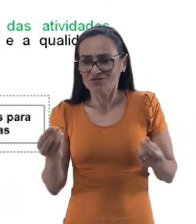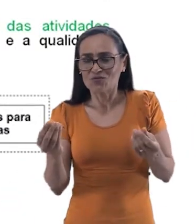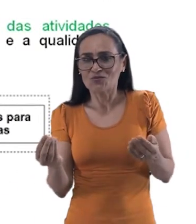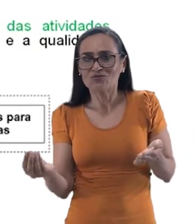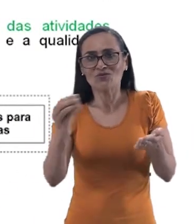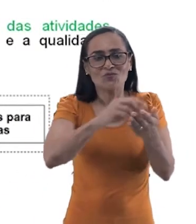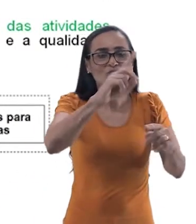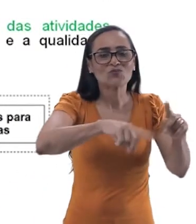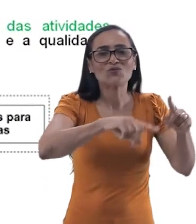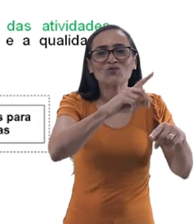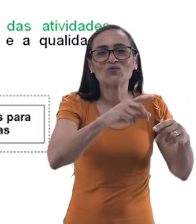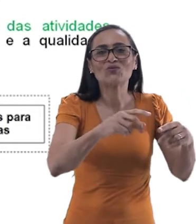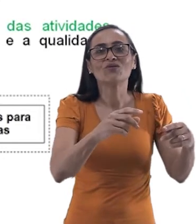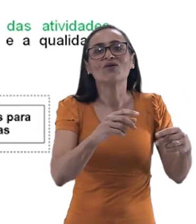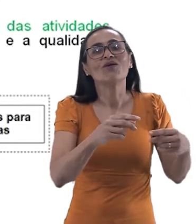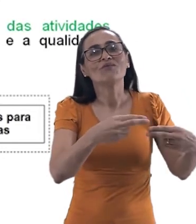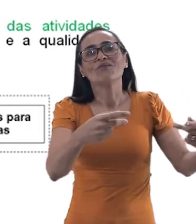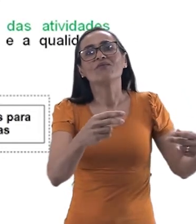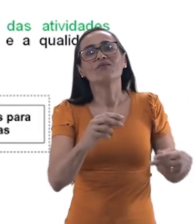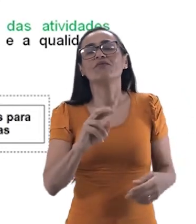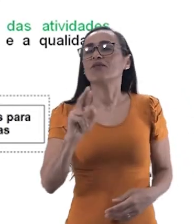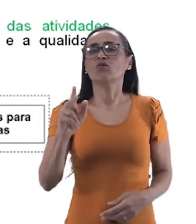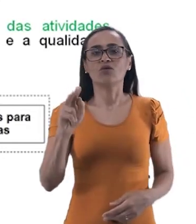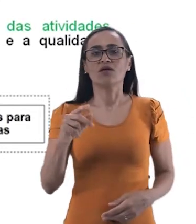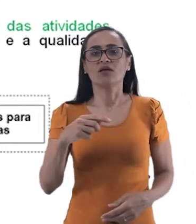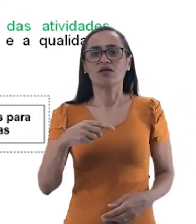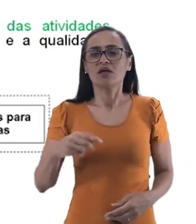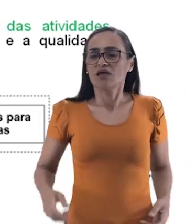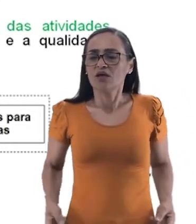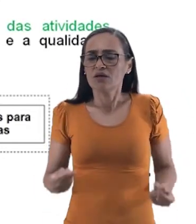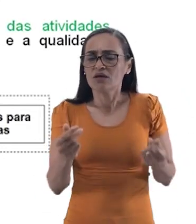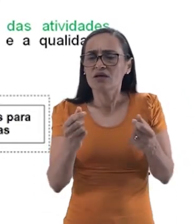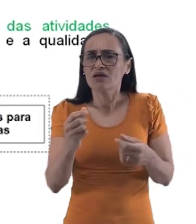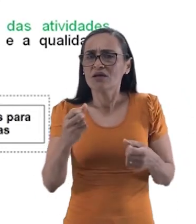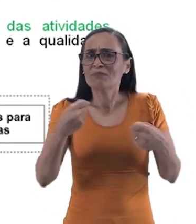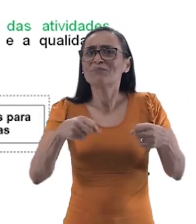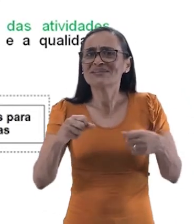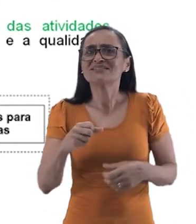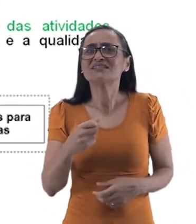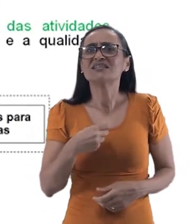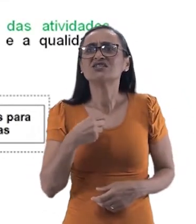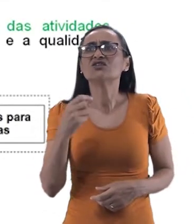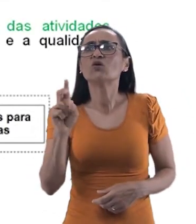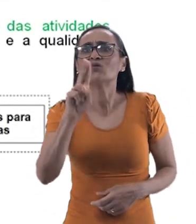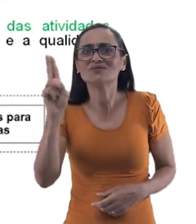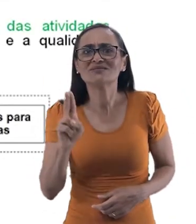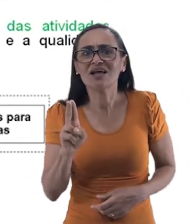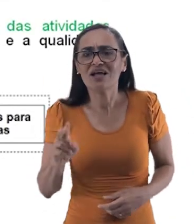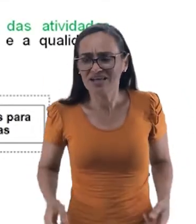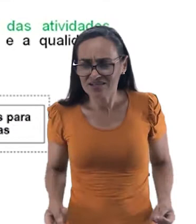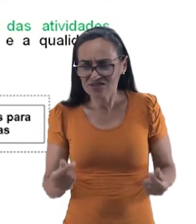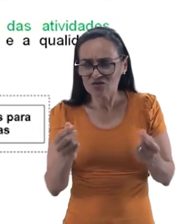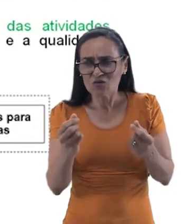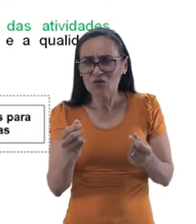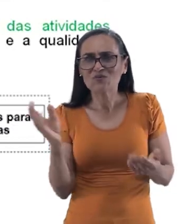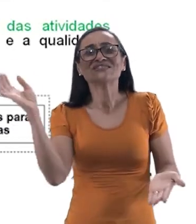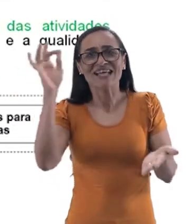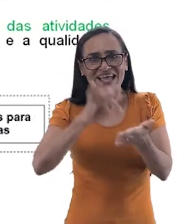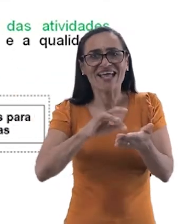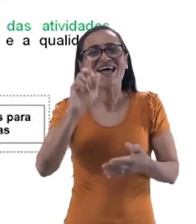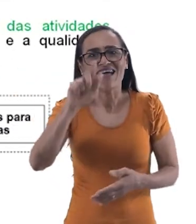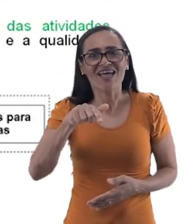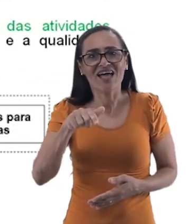custo será colocado no produto, mas a pergunta é, eu preciso desse custo? Esse custo realmente deveria existir? E